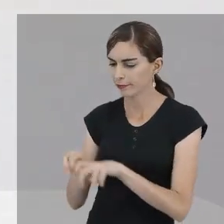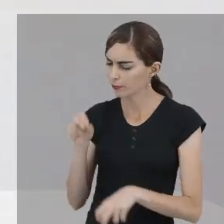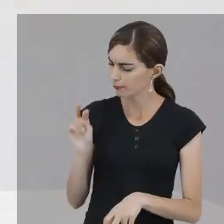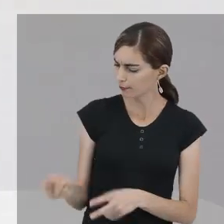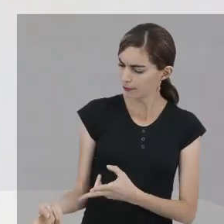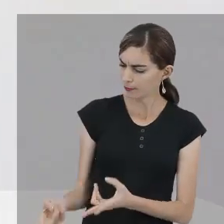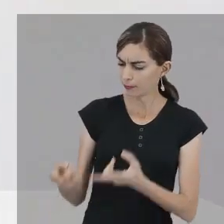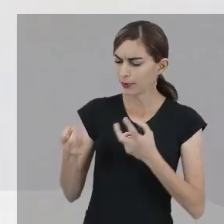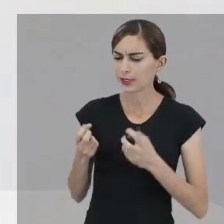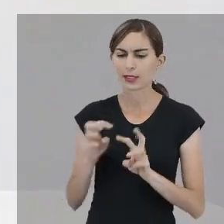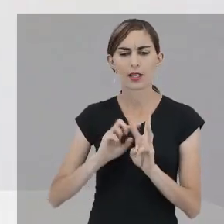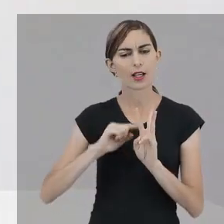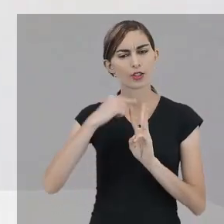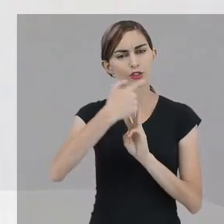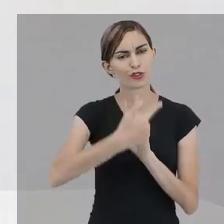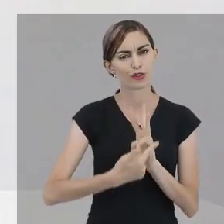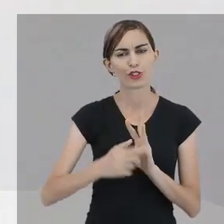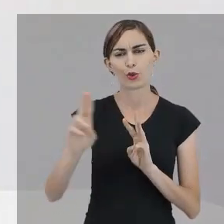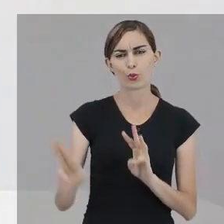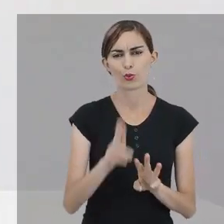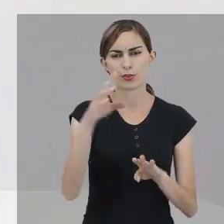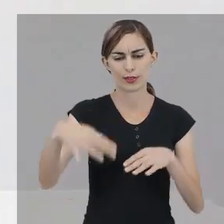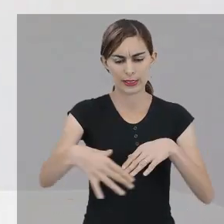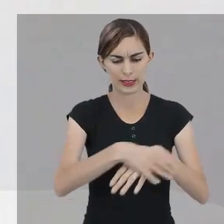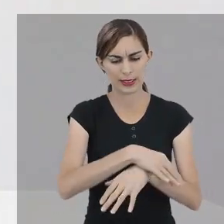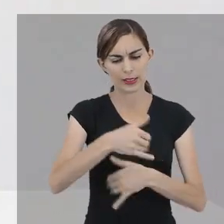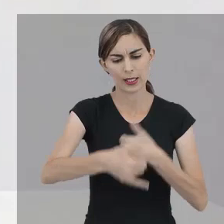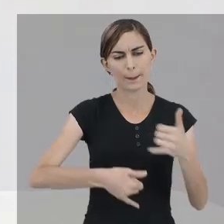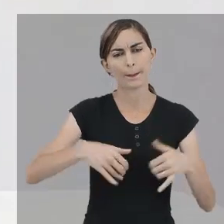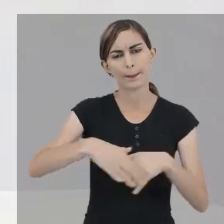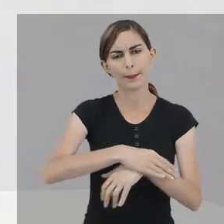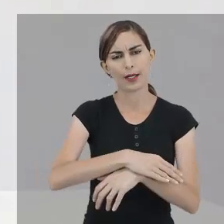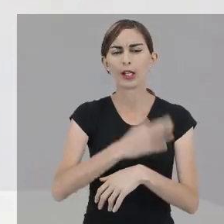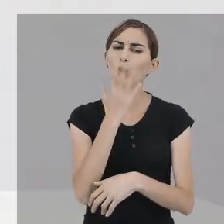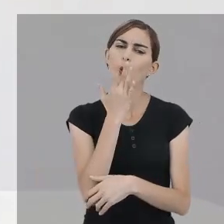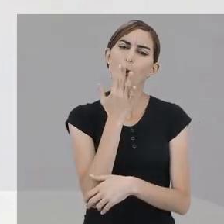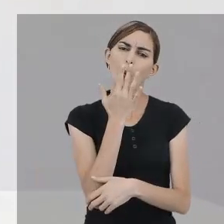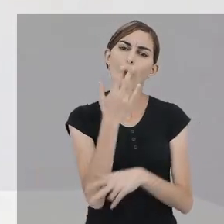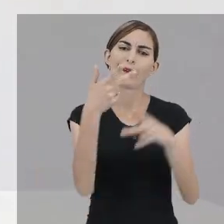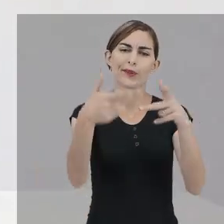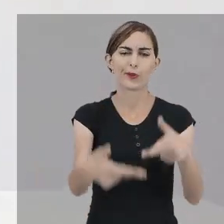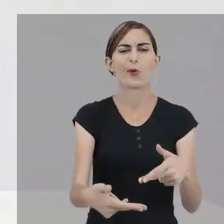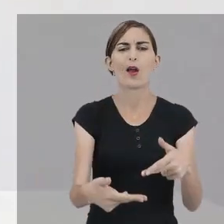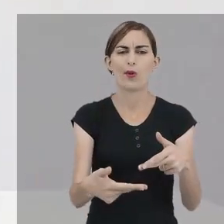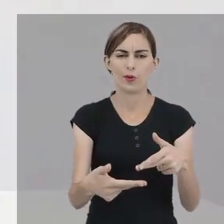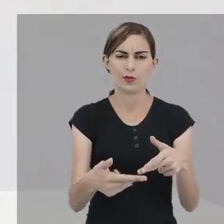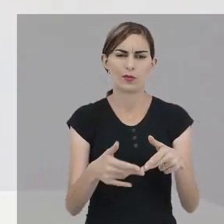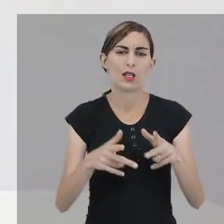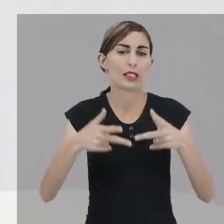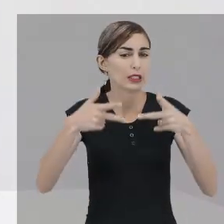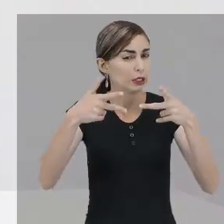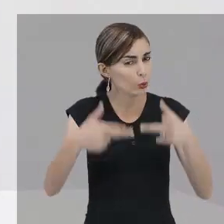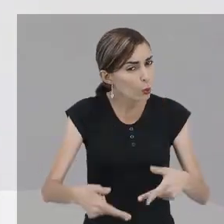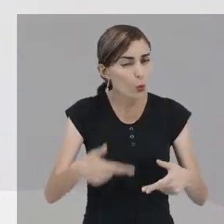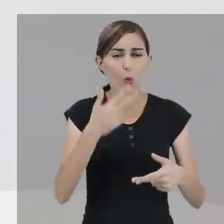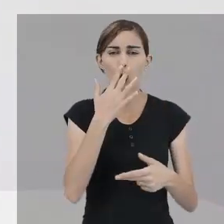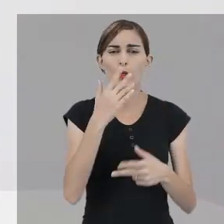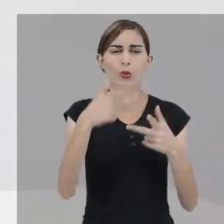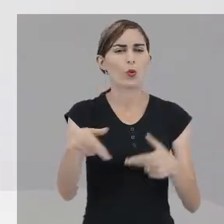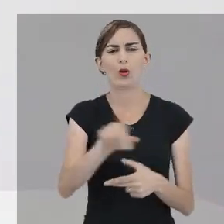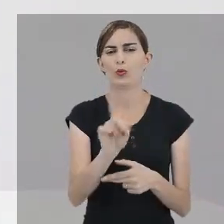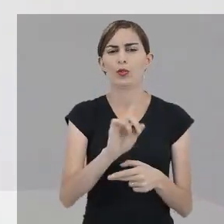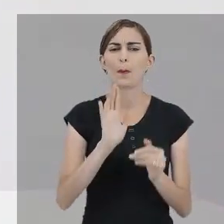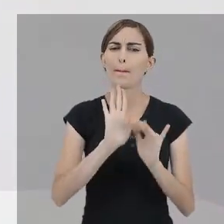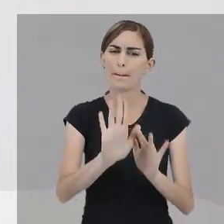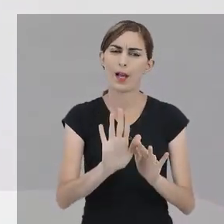eu reparei que as 3 estávamos usando sapatos na mesma tonalidade. Não necessariamente na mesma